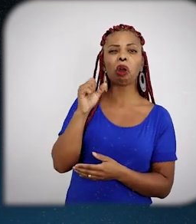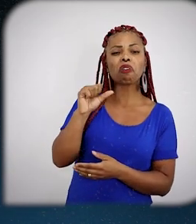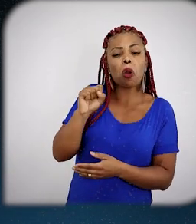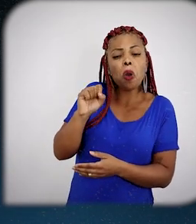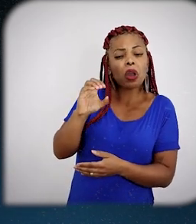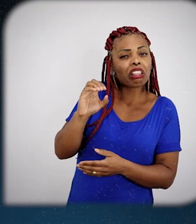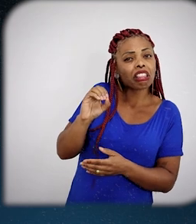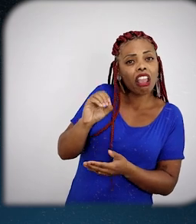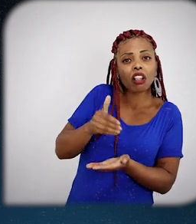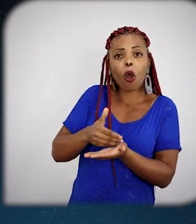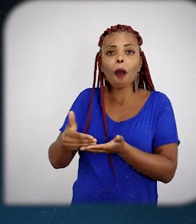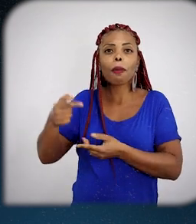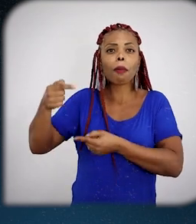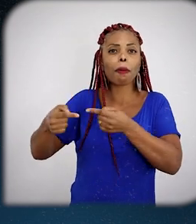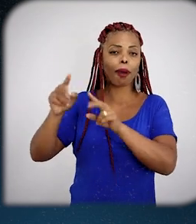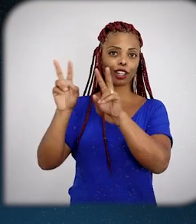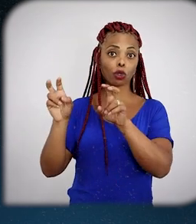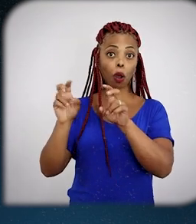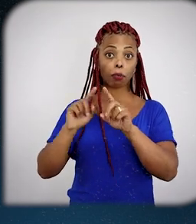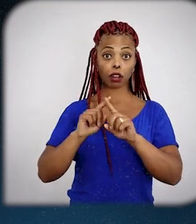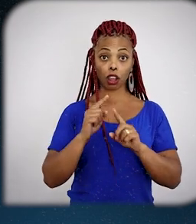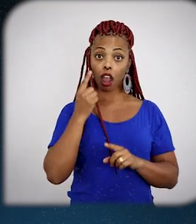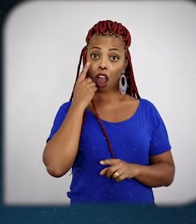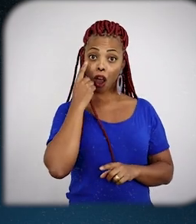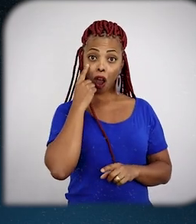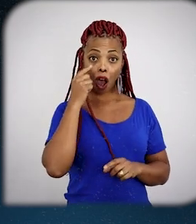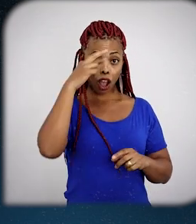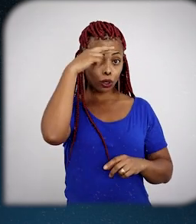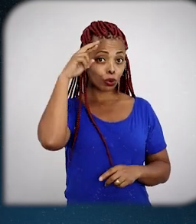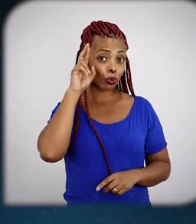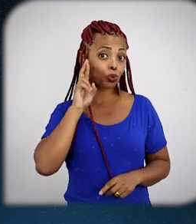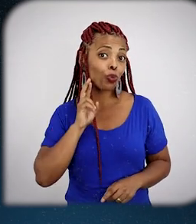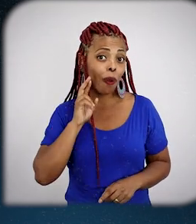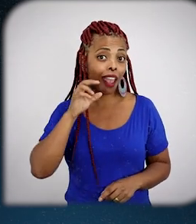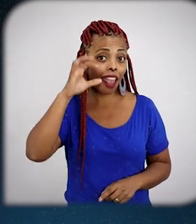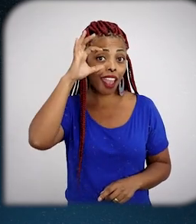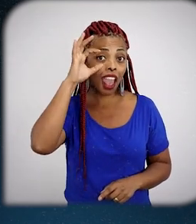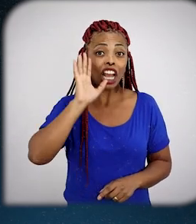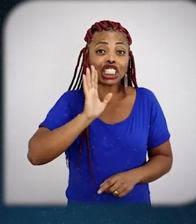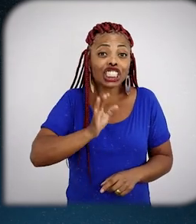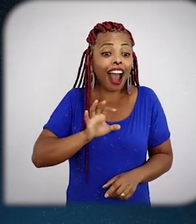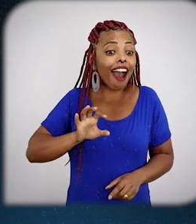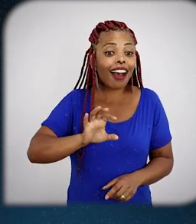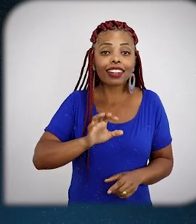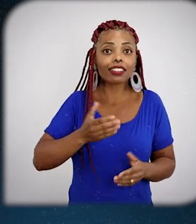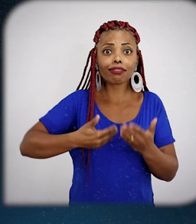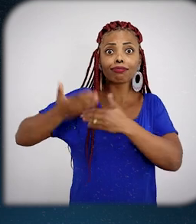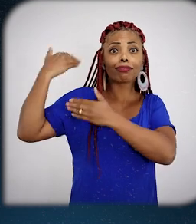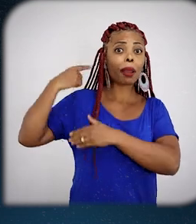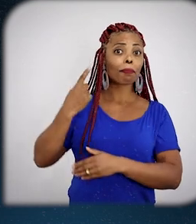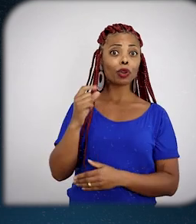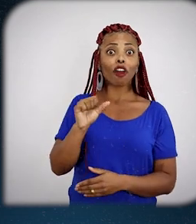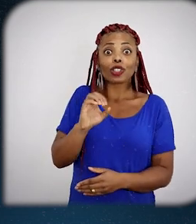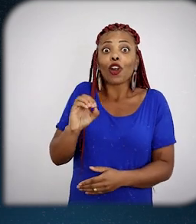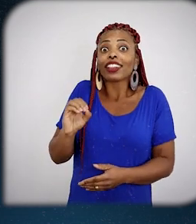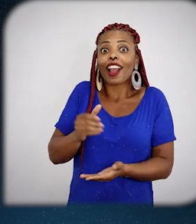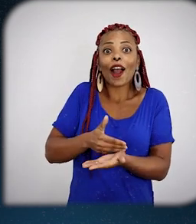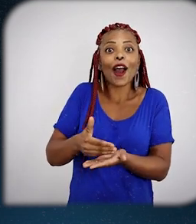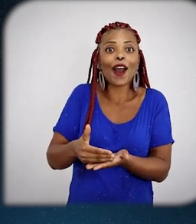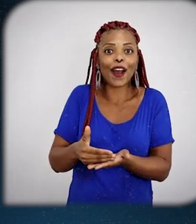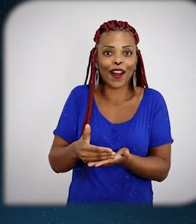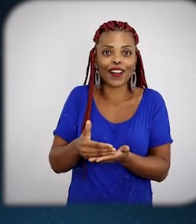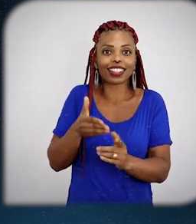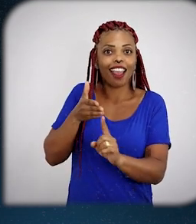meados dos anos 80. E Sueli fazia isso em meados dos anos 80. Eu me lembro